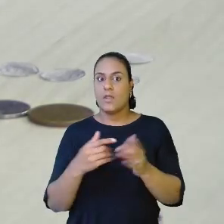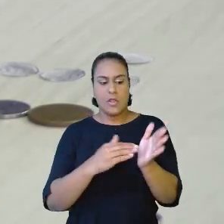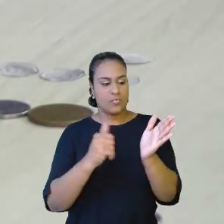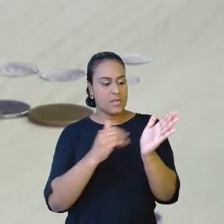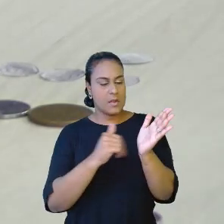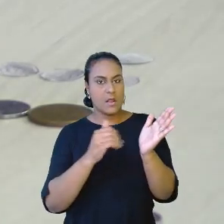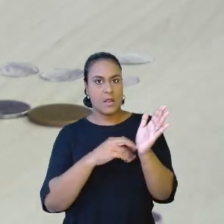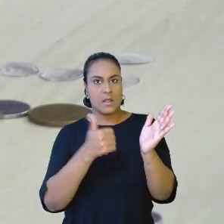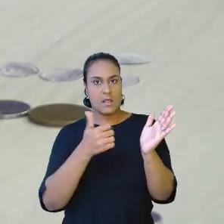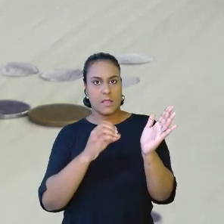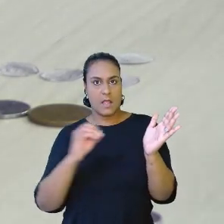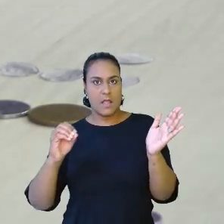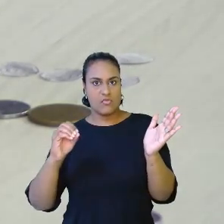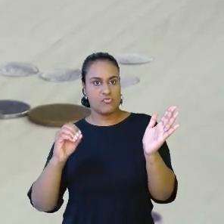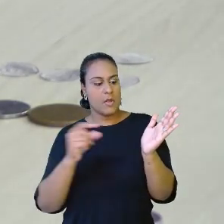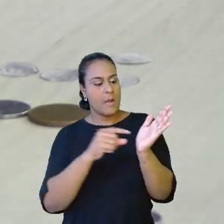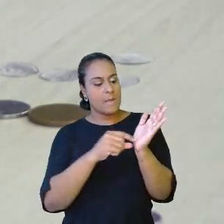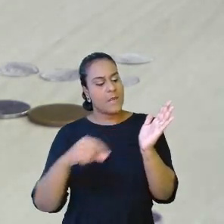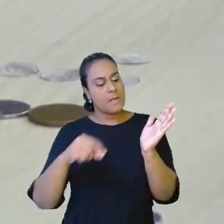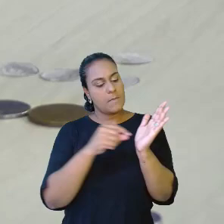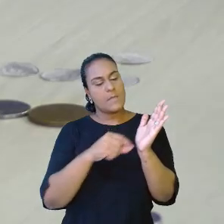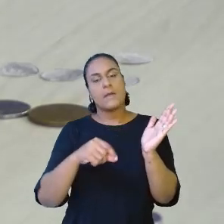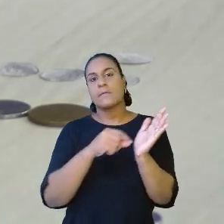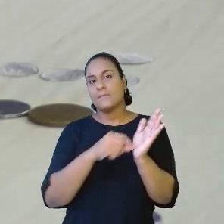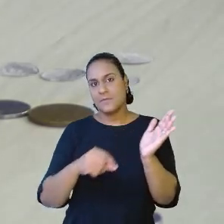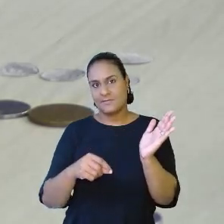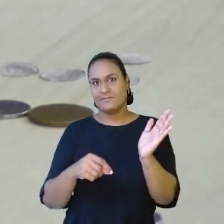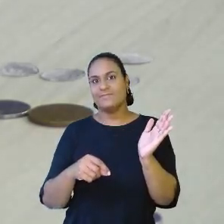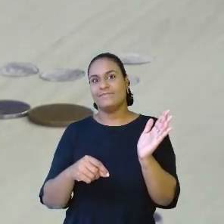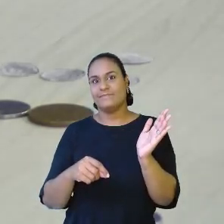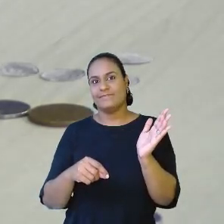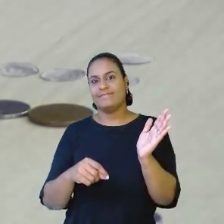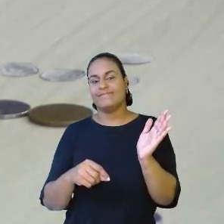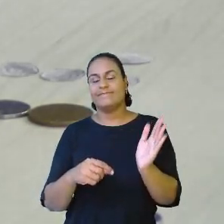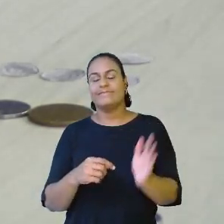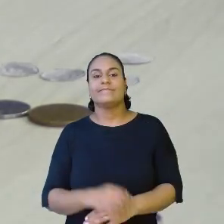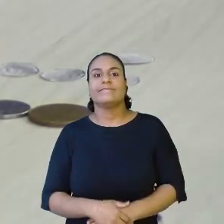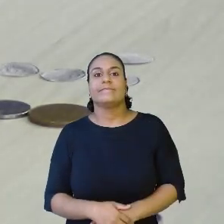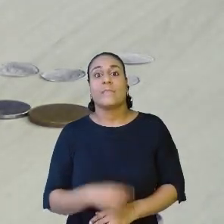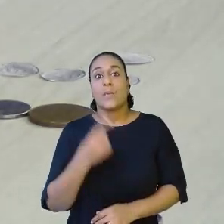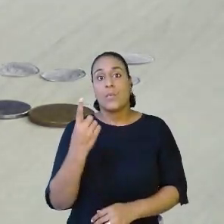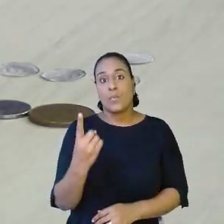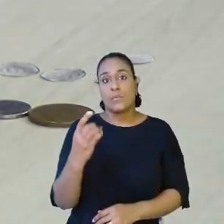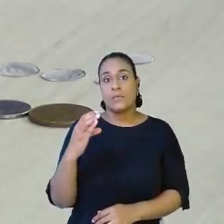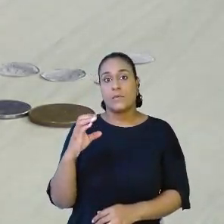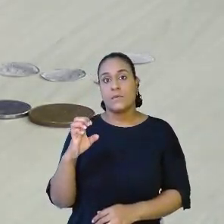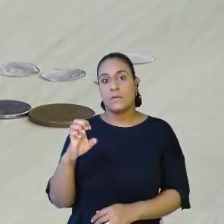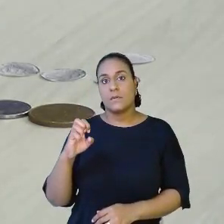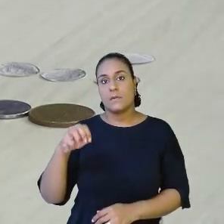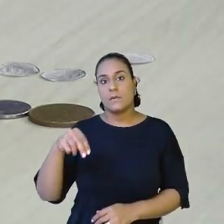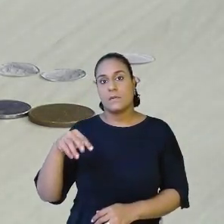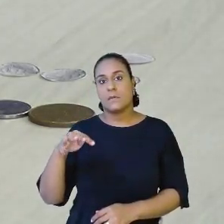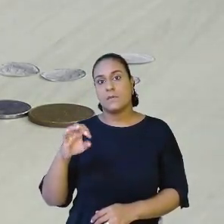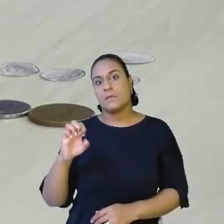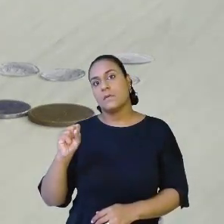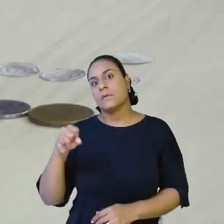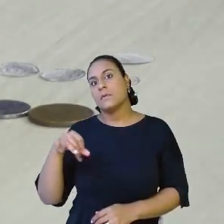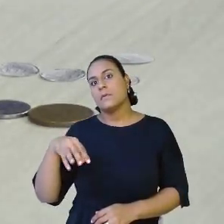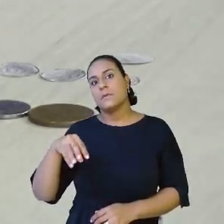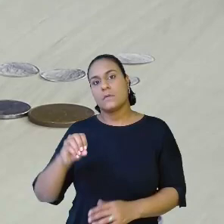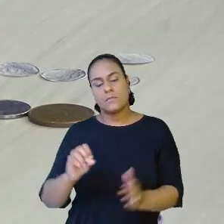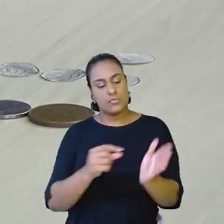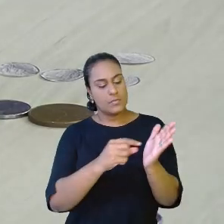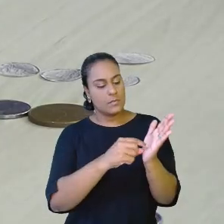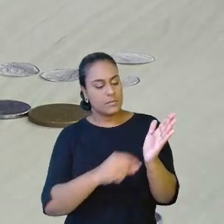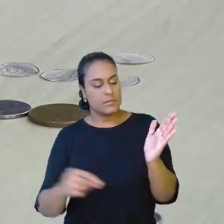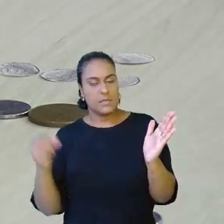10 centésimos. Então, é isso que a gente precisa entender. 1 centésimo, eu peguei uma parte de 100.